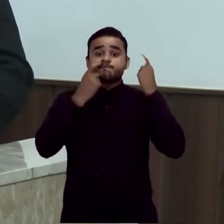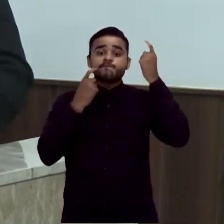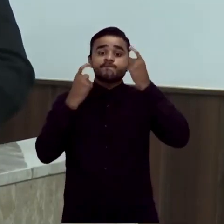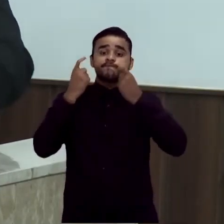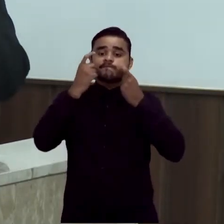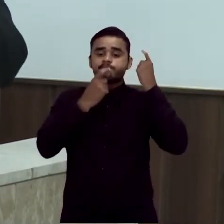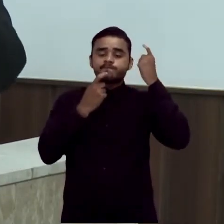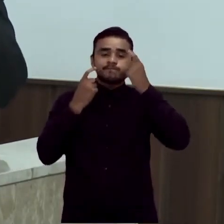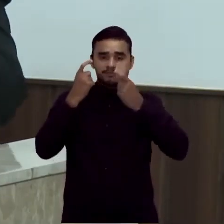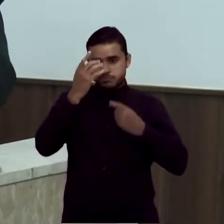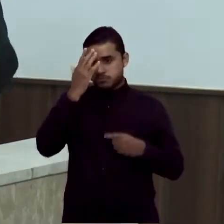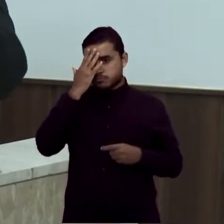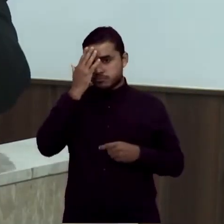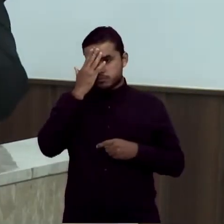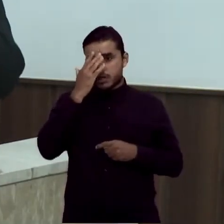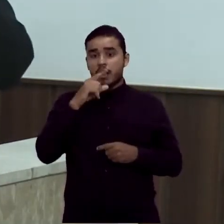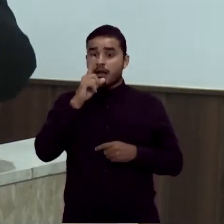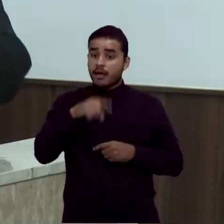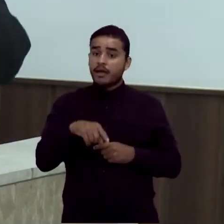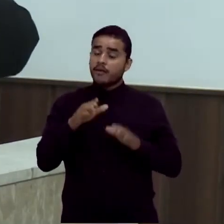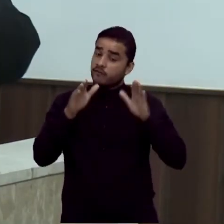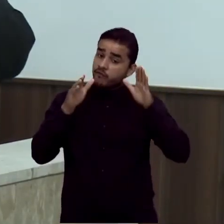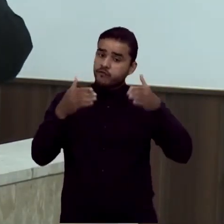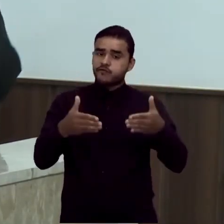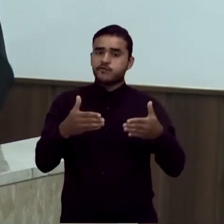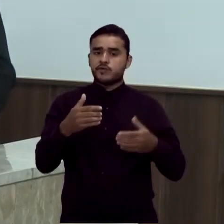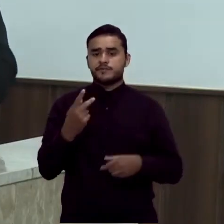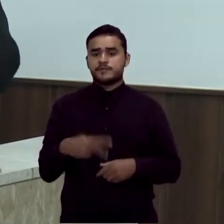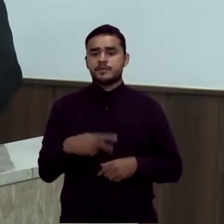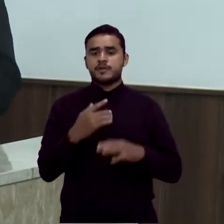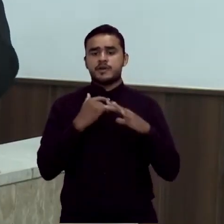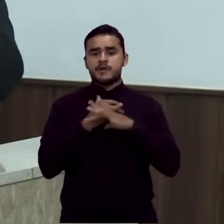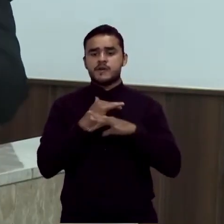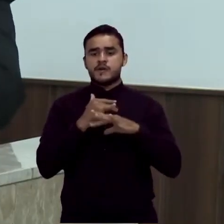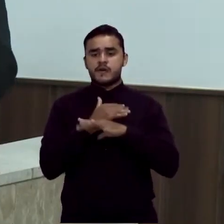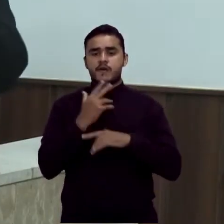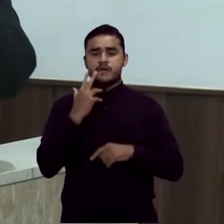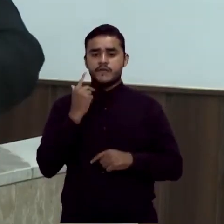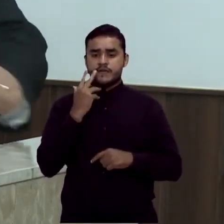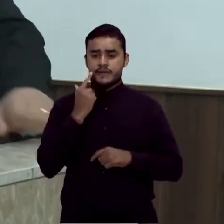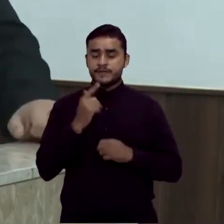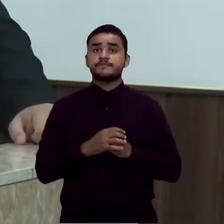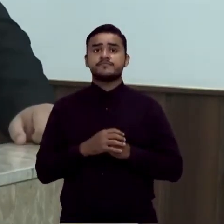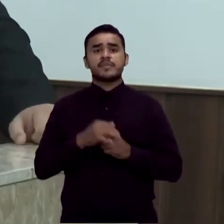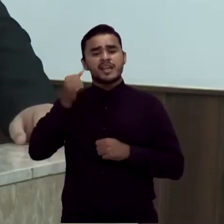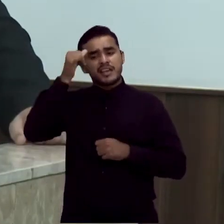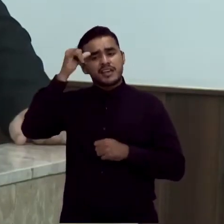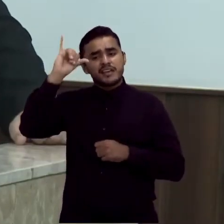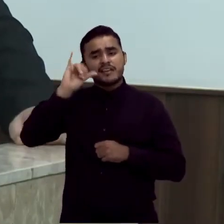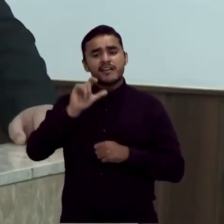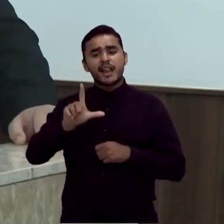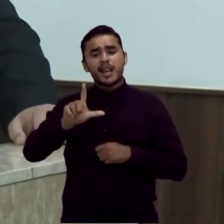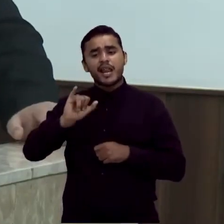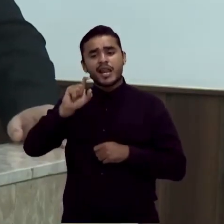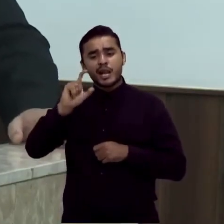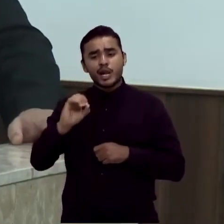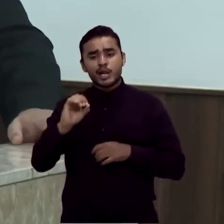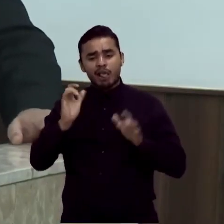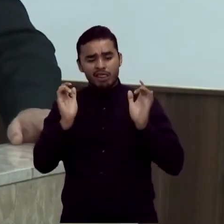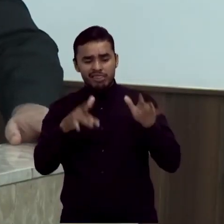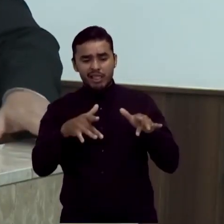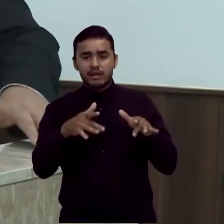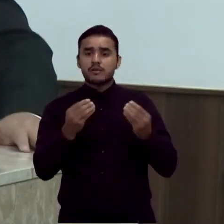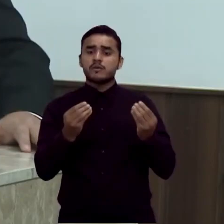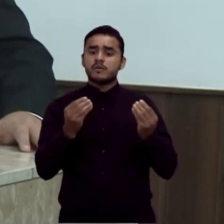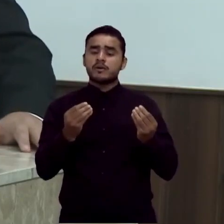cidade. Mas enquanto nós estamos fazendo isso, que é um processo cultural, nós